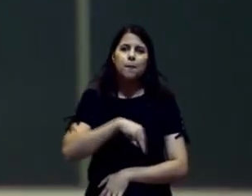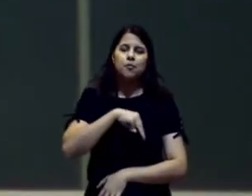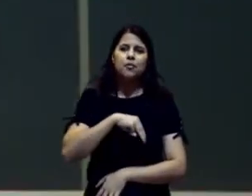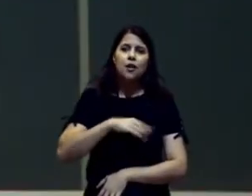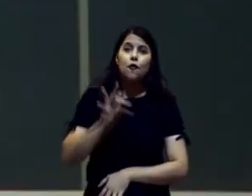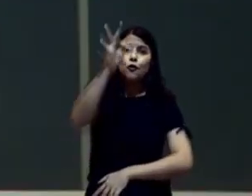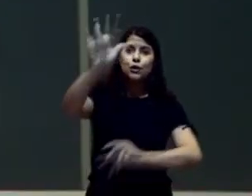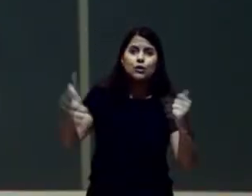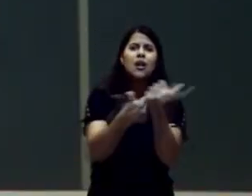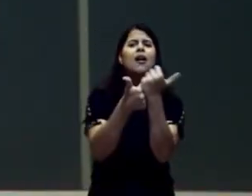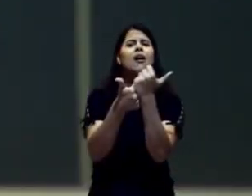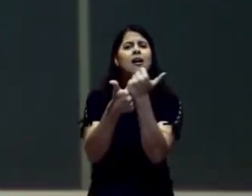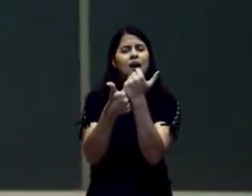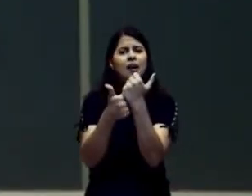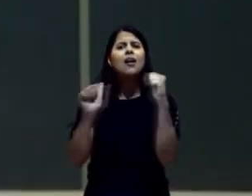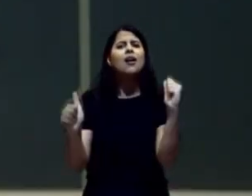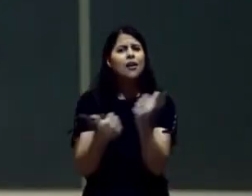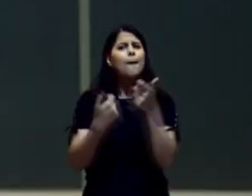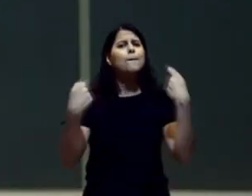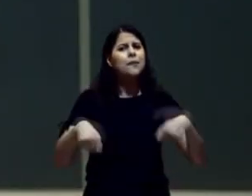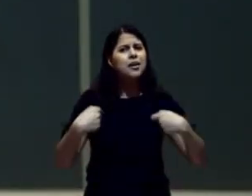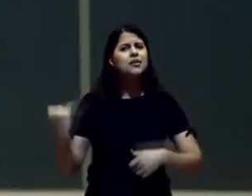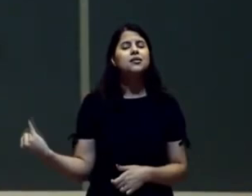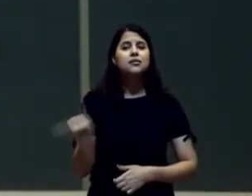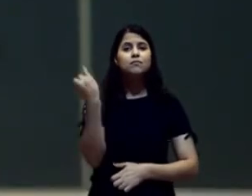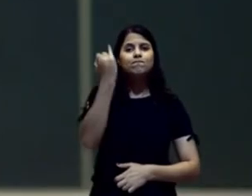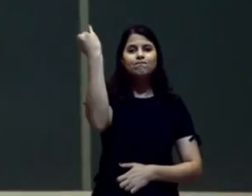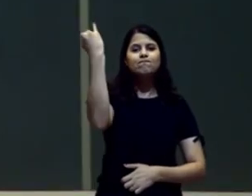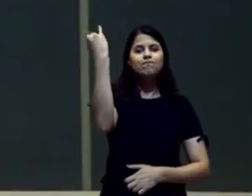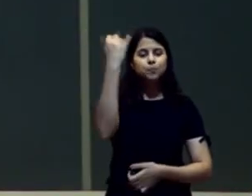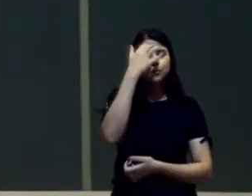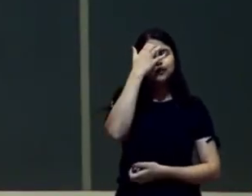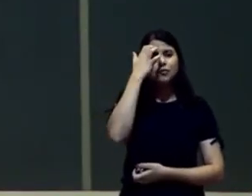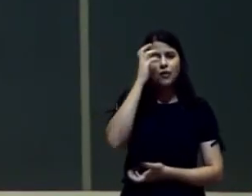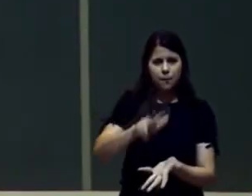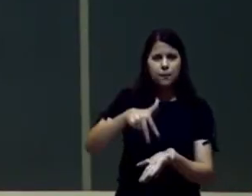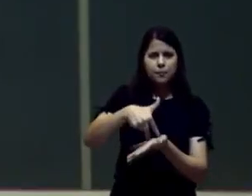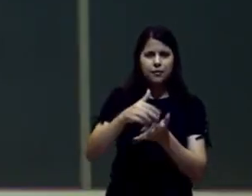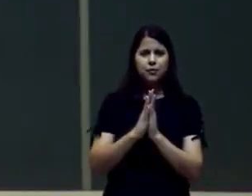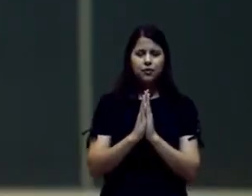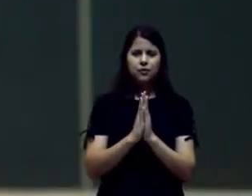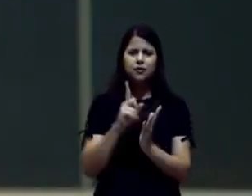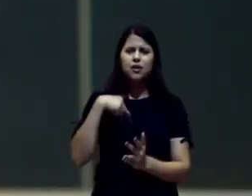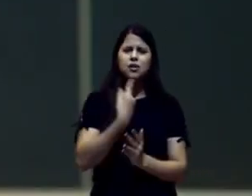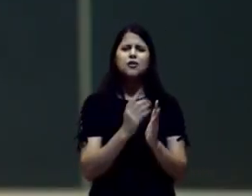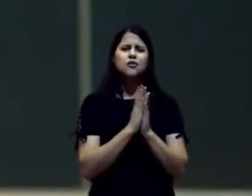quer levantar. Há uma próxima geração de missionários. Fique de pé comigo, eu preciso orar por